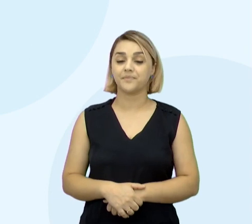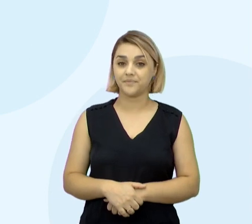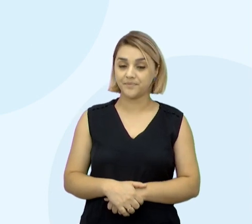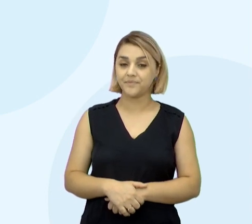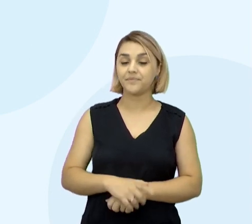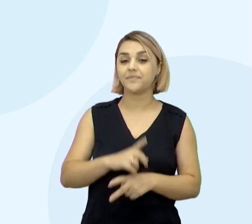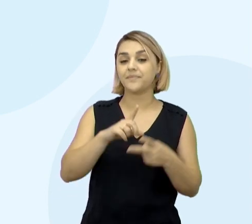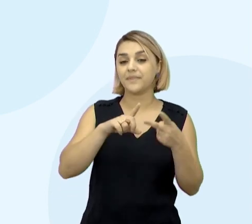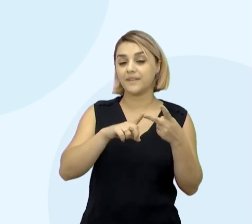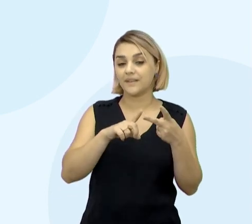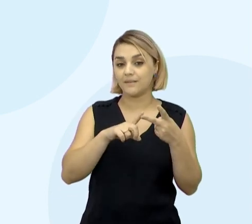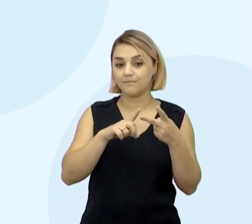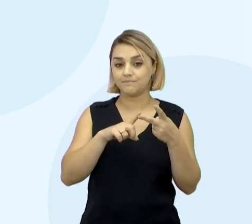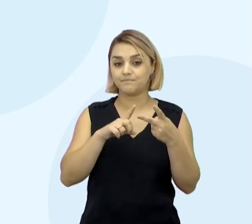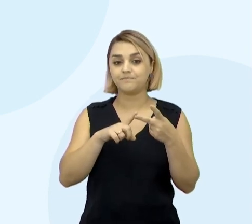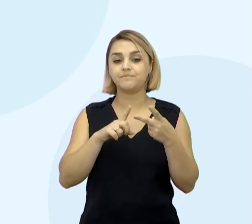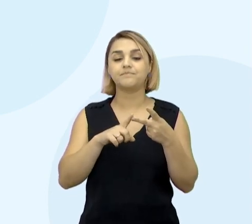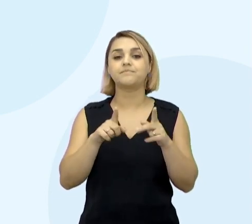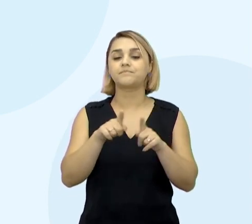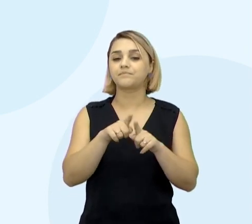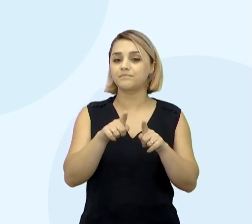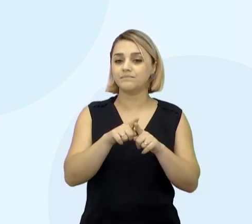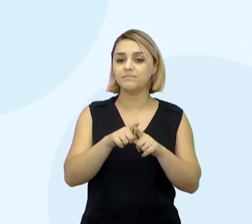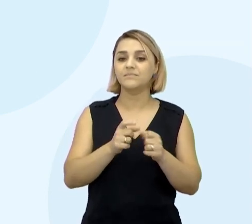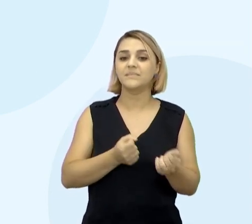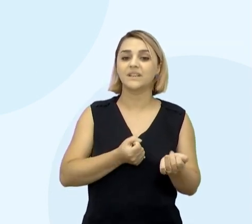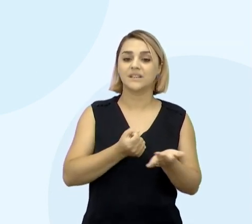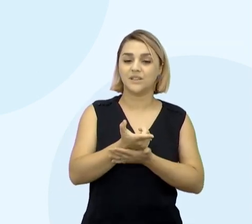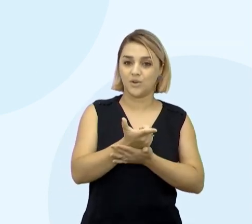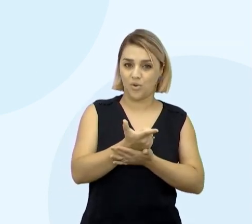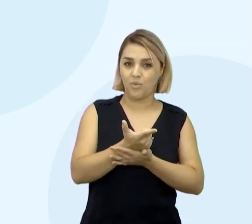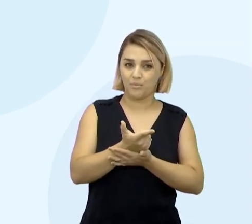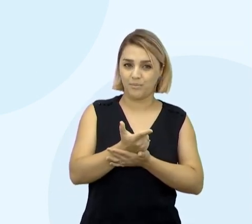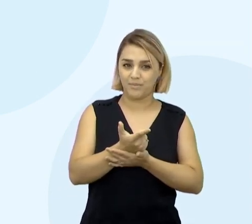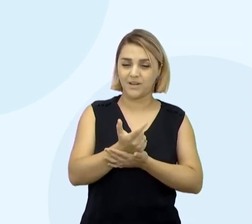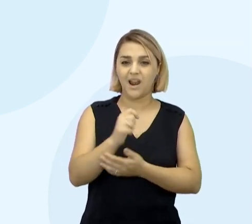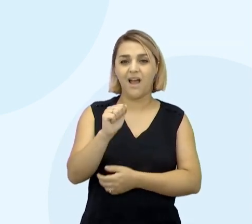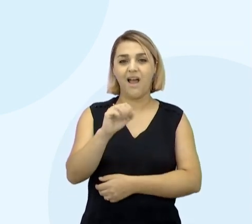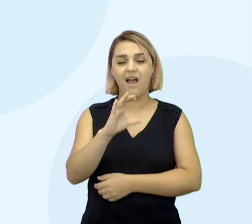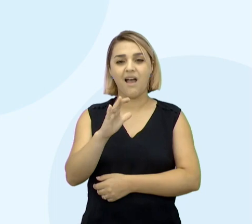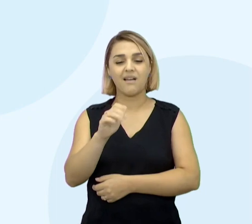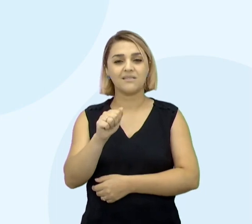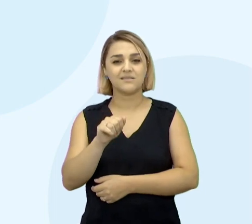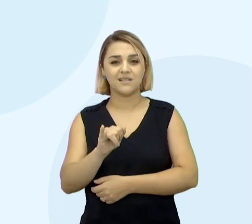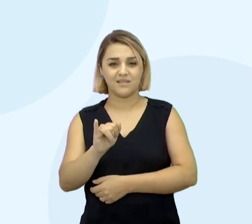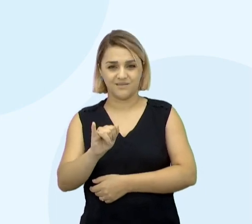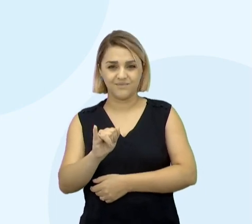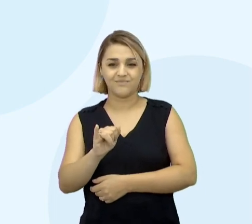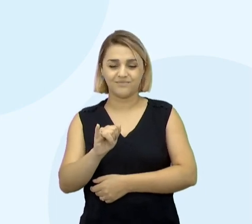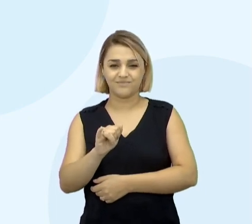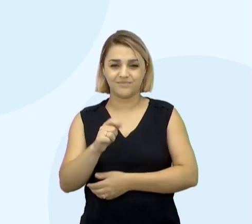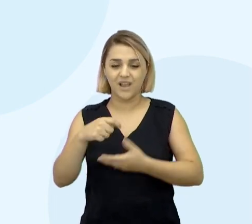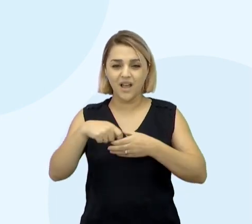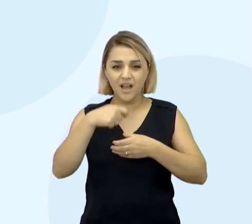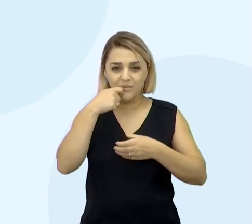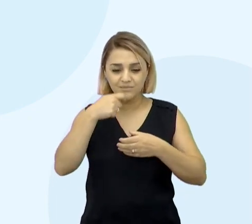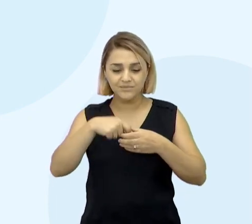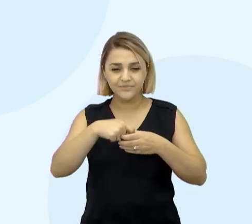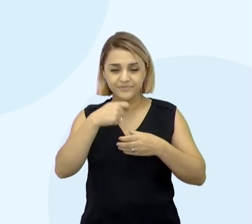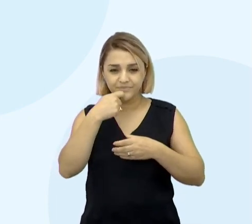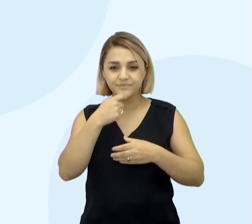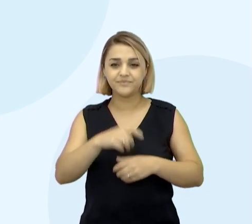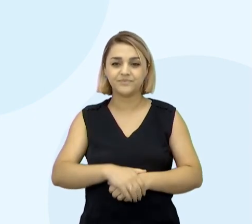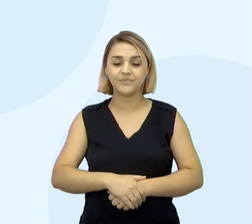Depois, ele compra um açaí na semana por 8. Um açaí aqui, ó,